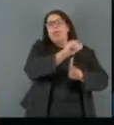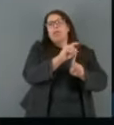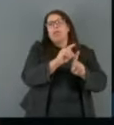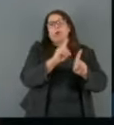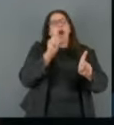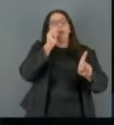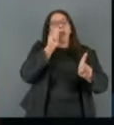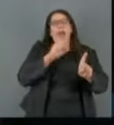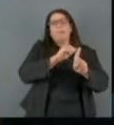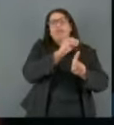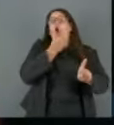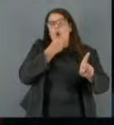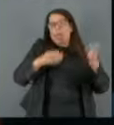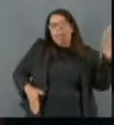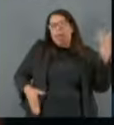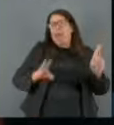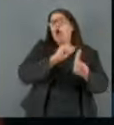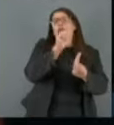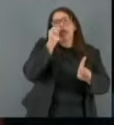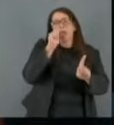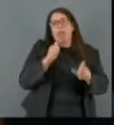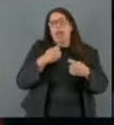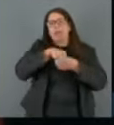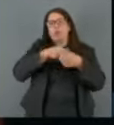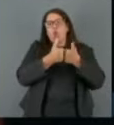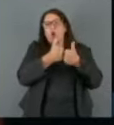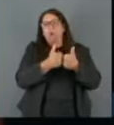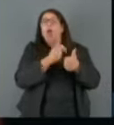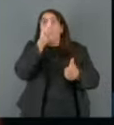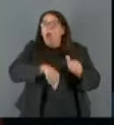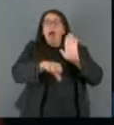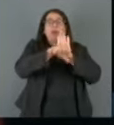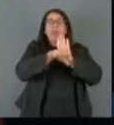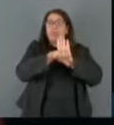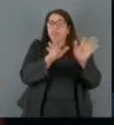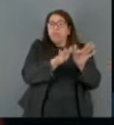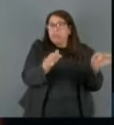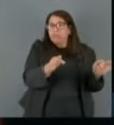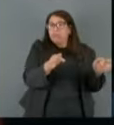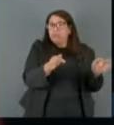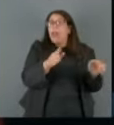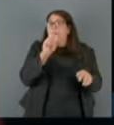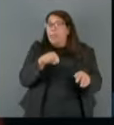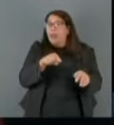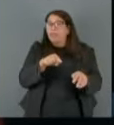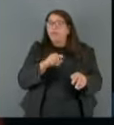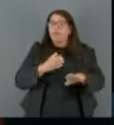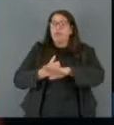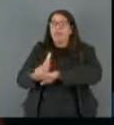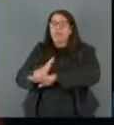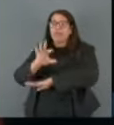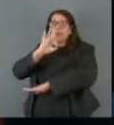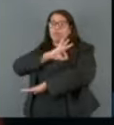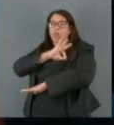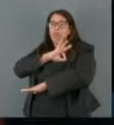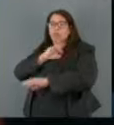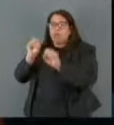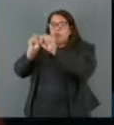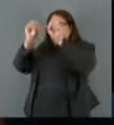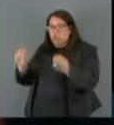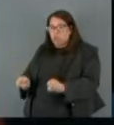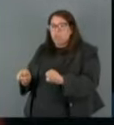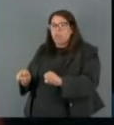numa moça ou numa mulher num coletivo. Isso é um crime de menor potencial ofensivo. Mas aí vai a autoridade policial que fez o